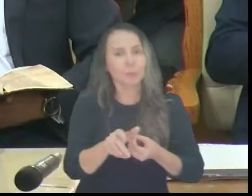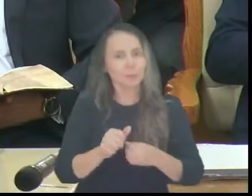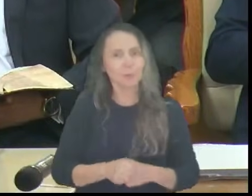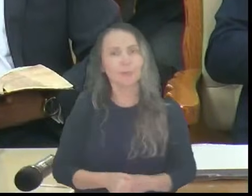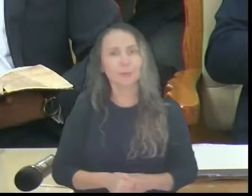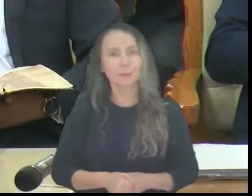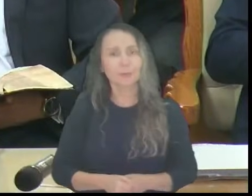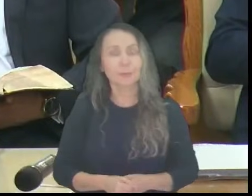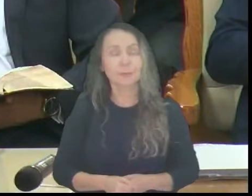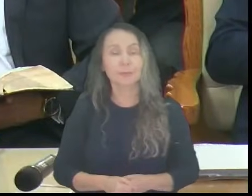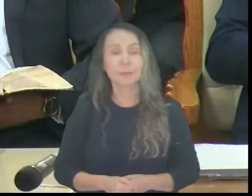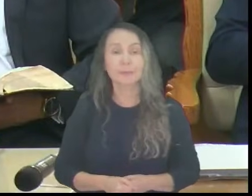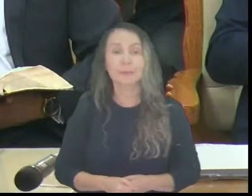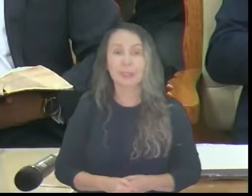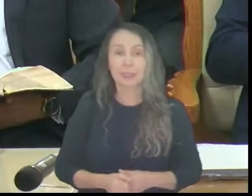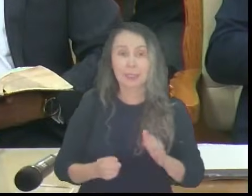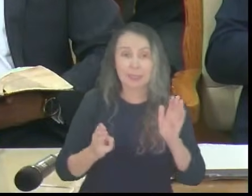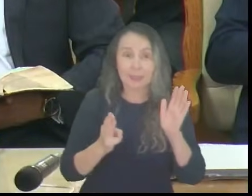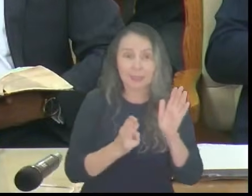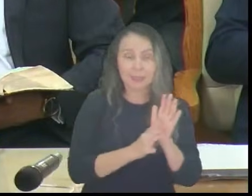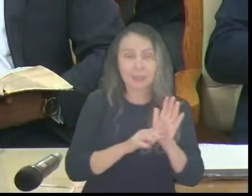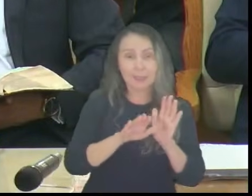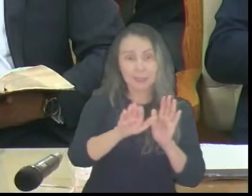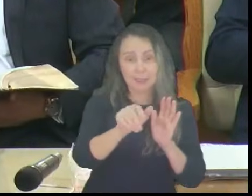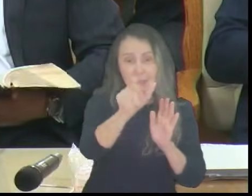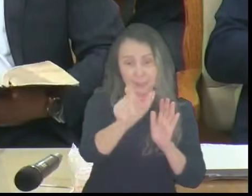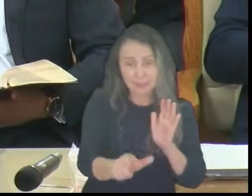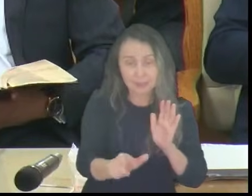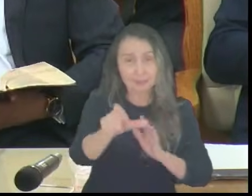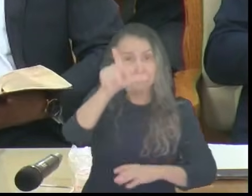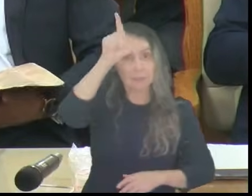Daniel chamou o chefe dos eunucos. Quem sabe como era o nome dele?